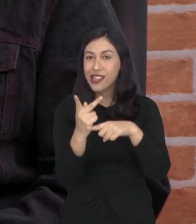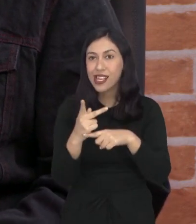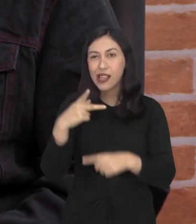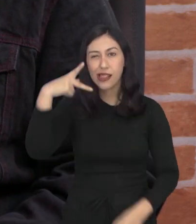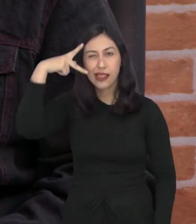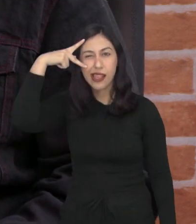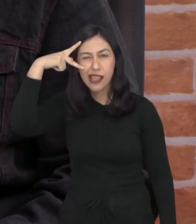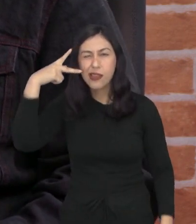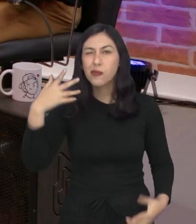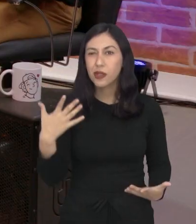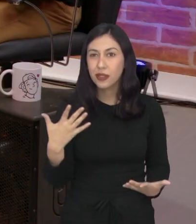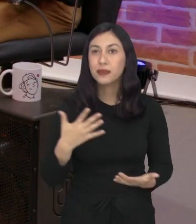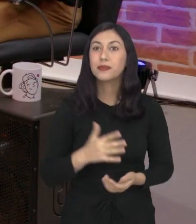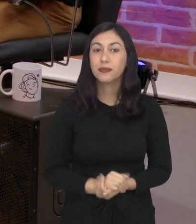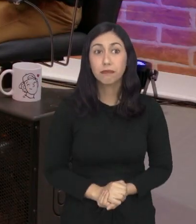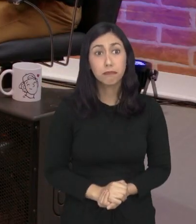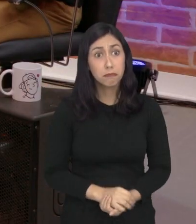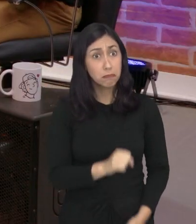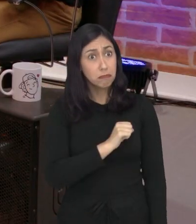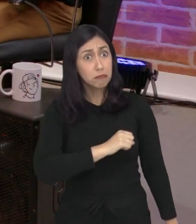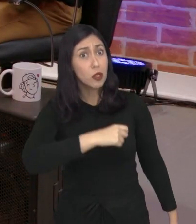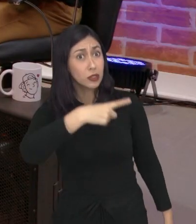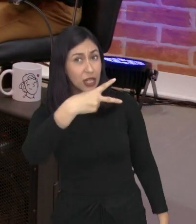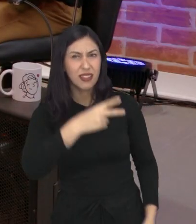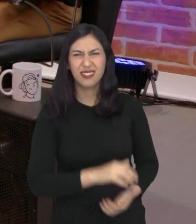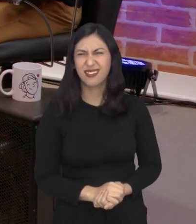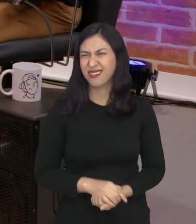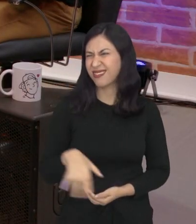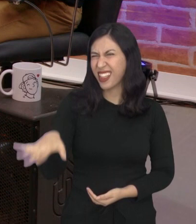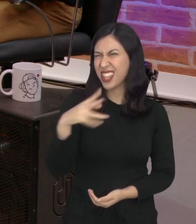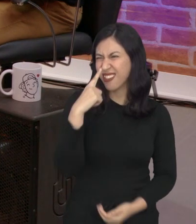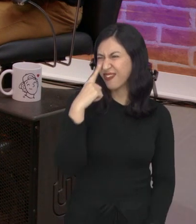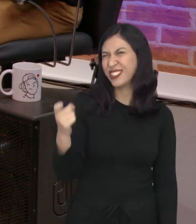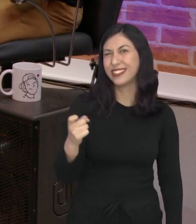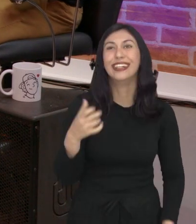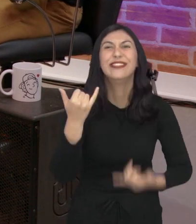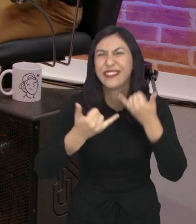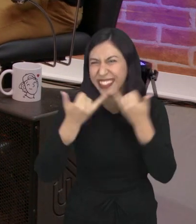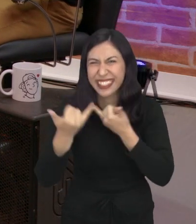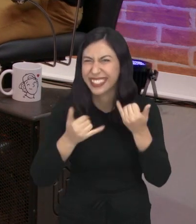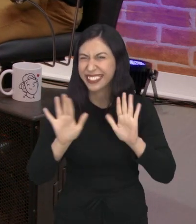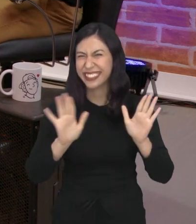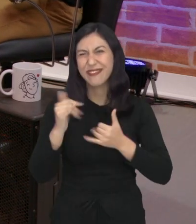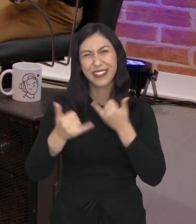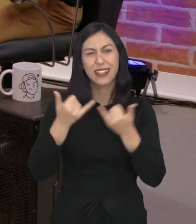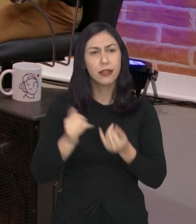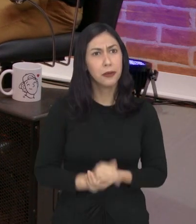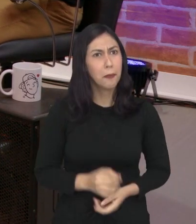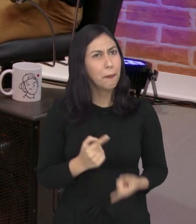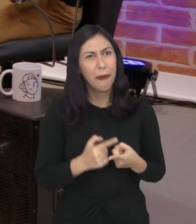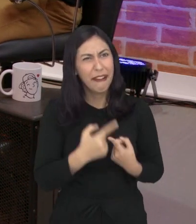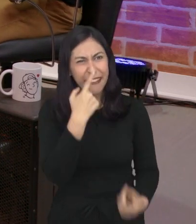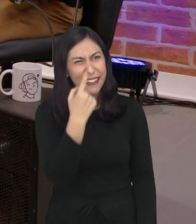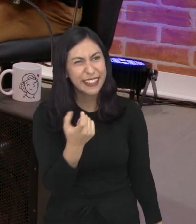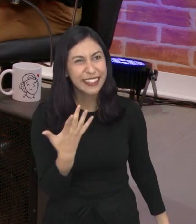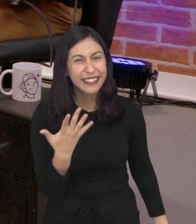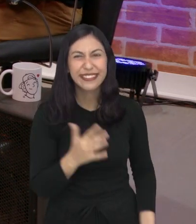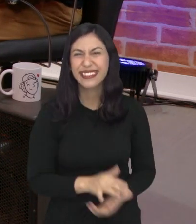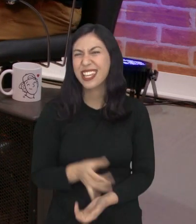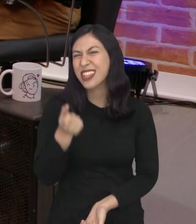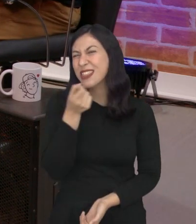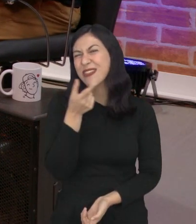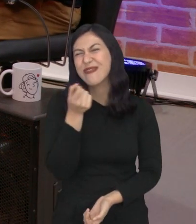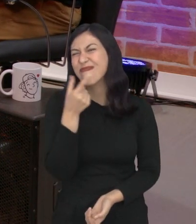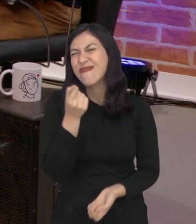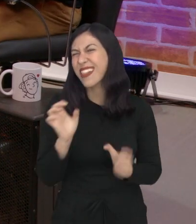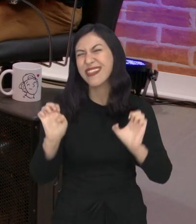Otaku? Otaku. Otaku é o fã de anime. Salve aí pros otaku. E os otaku fedidos, não, brincadeira, otaku, vocês são cheirosinhos, eu acho. Por que otaku fedido?